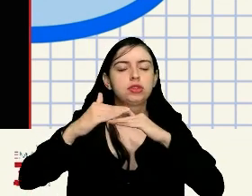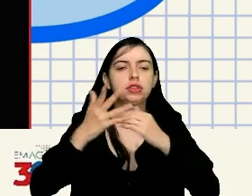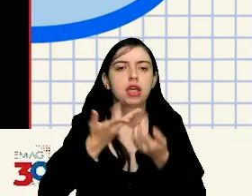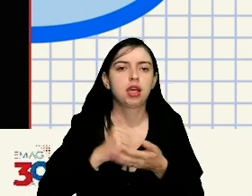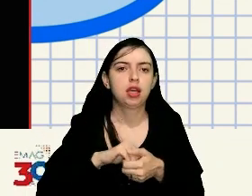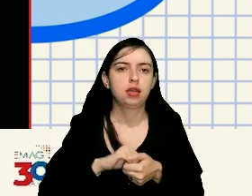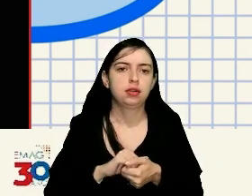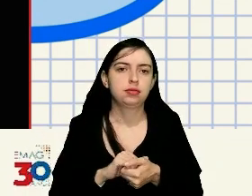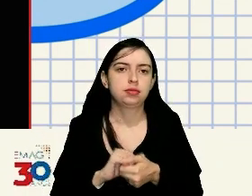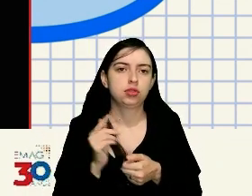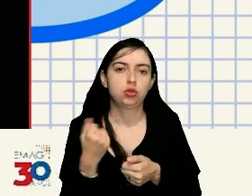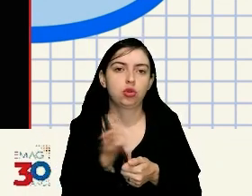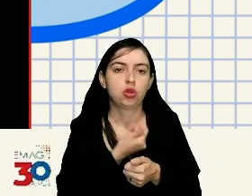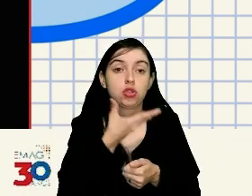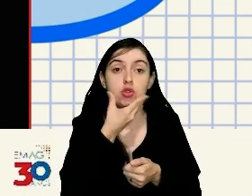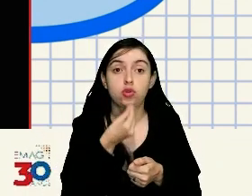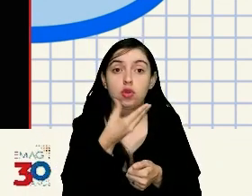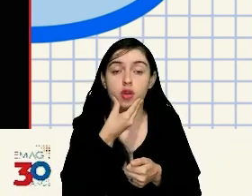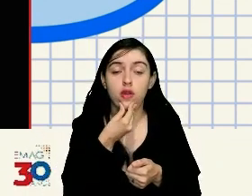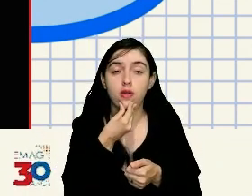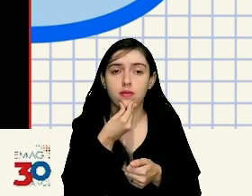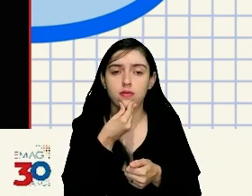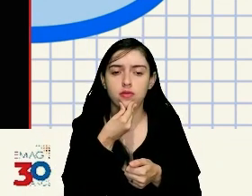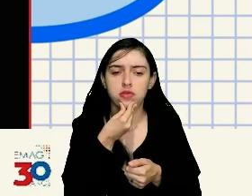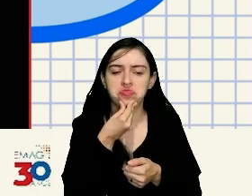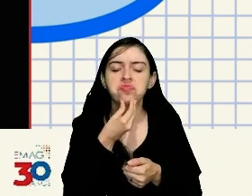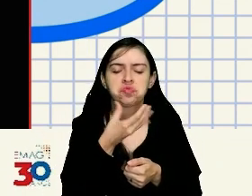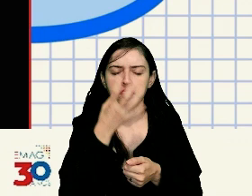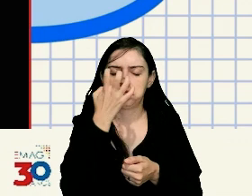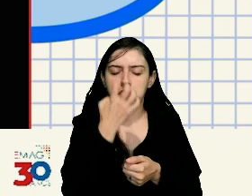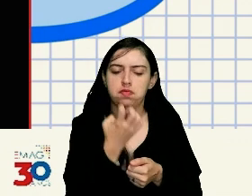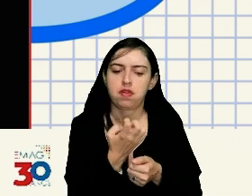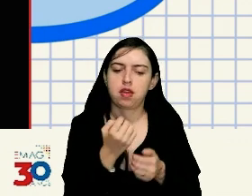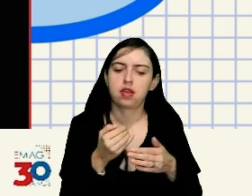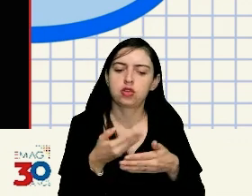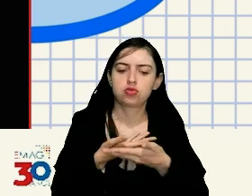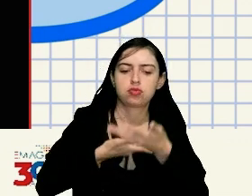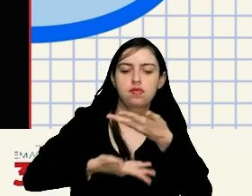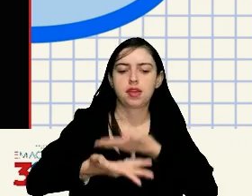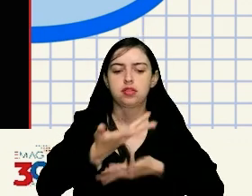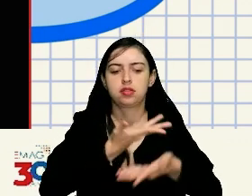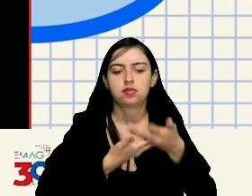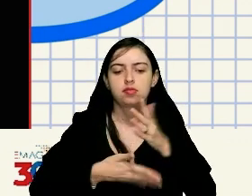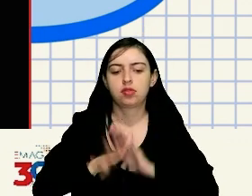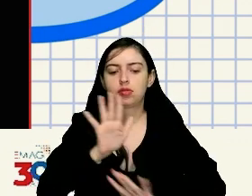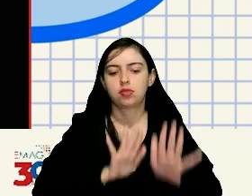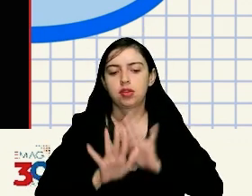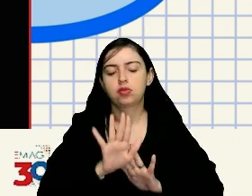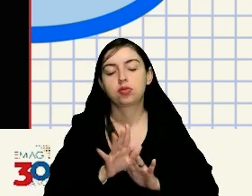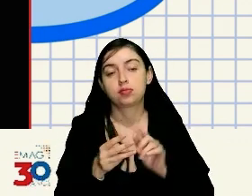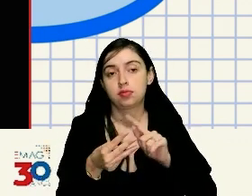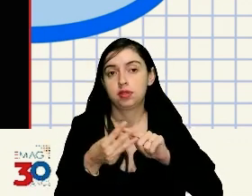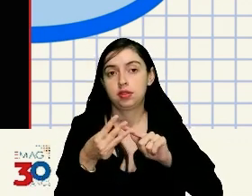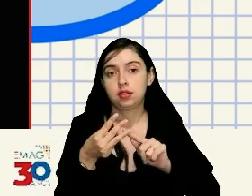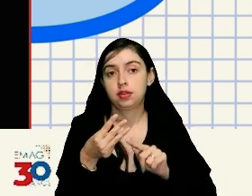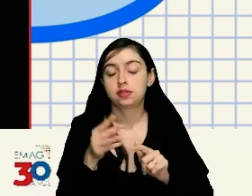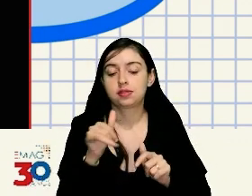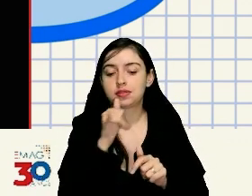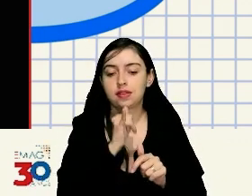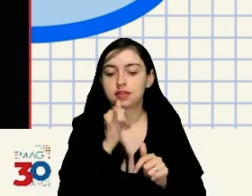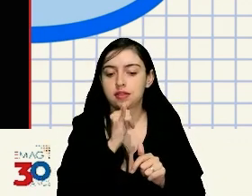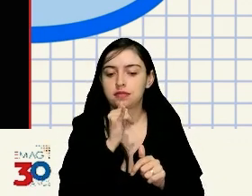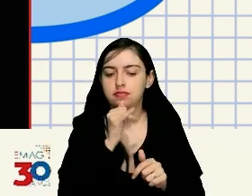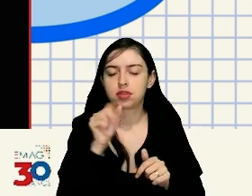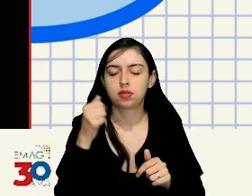homens, performarmos uma masculinidade mais participativa e cuidadora. Eu vou trazer só 3 exemplos para a gente não perder muito tempo e depois a gente bate um papo, escuto